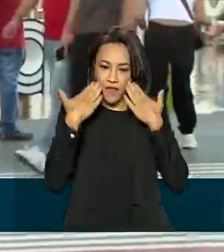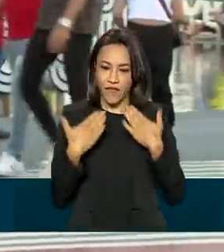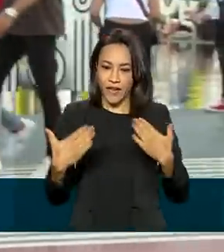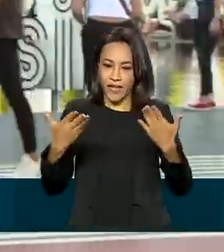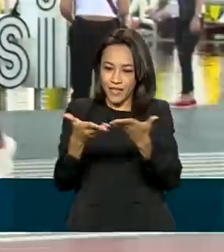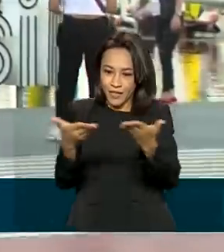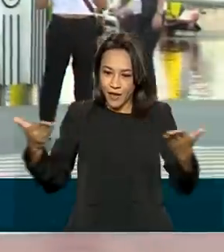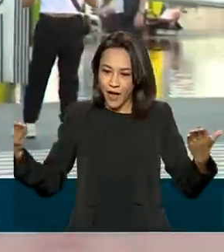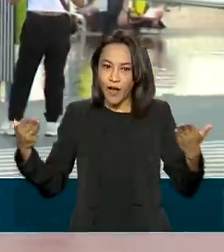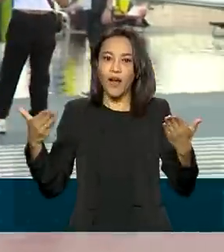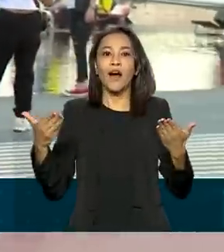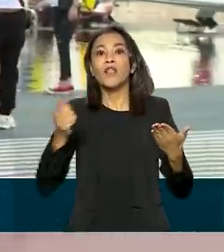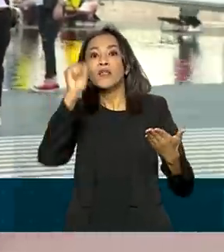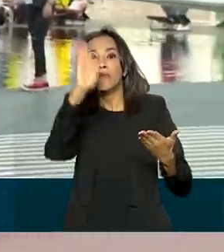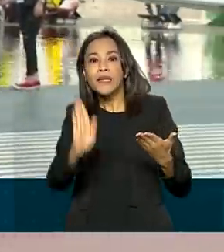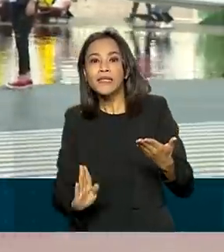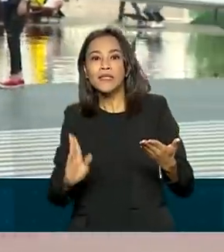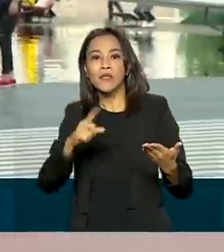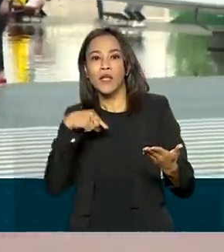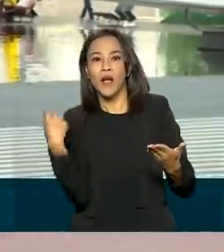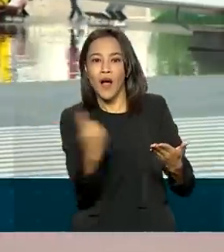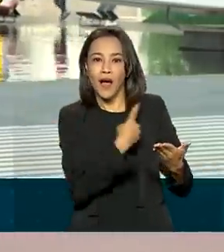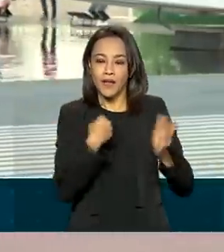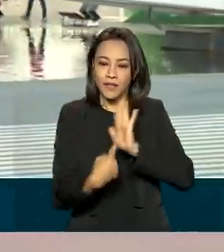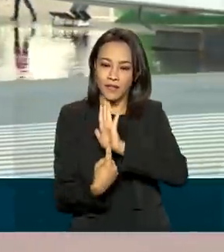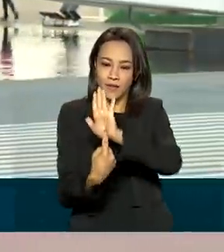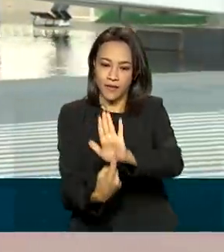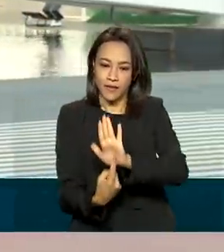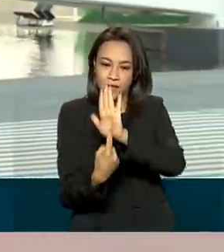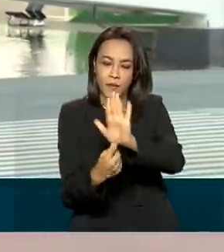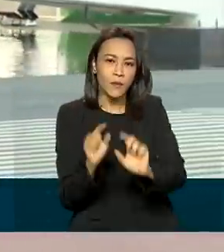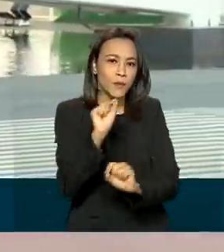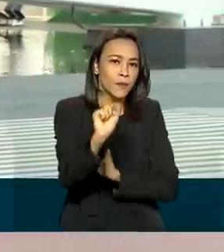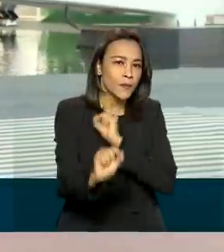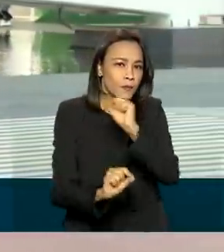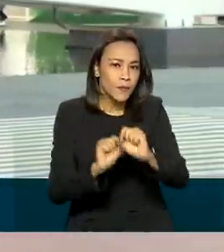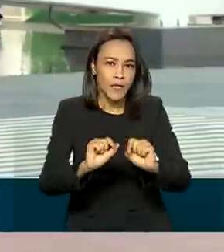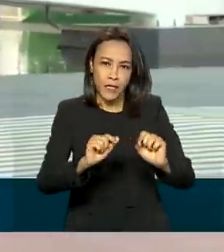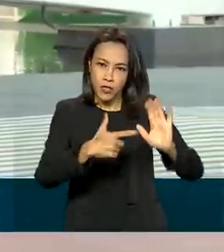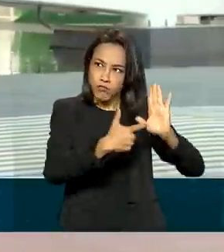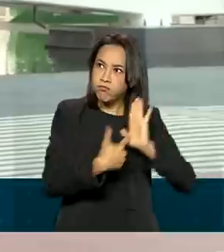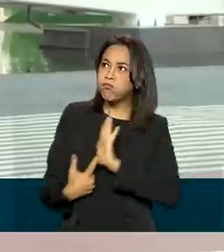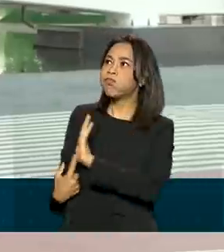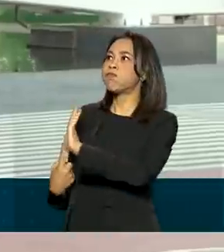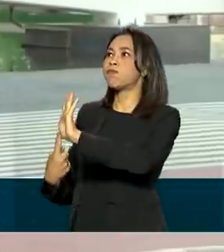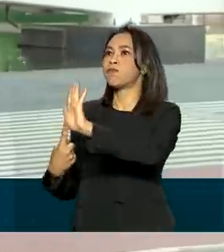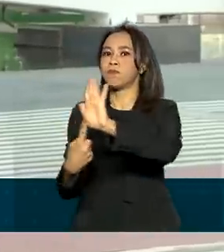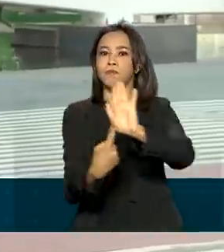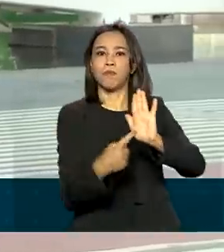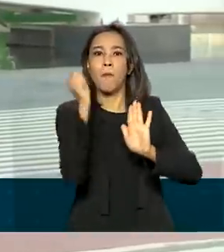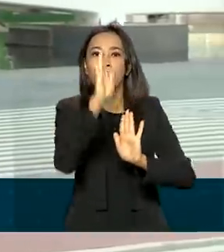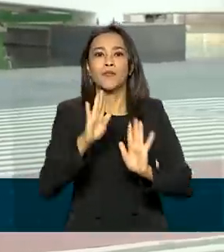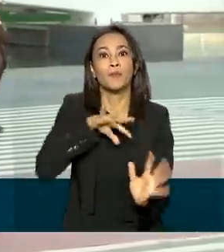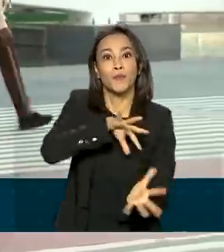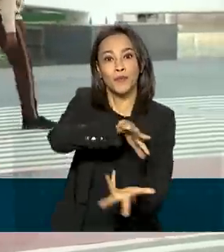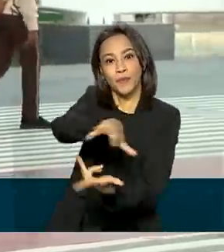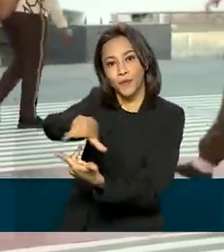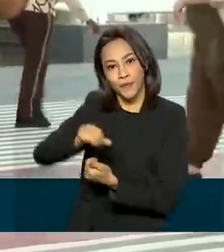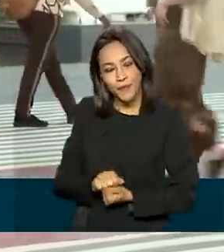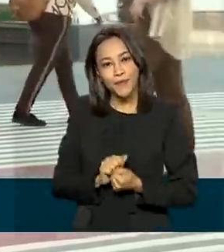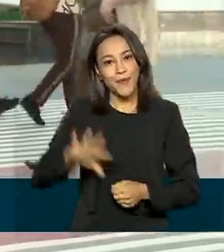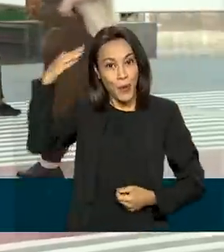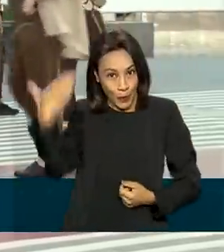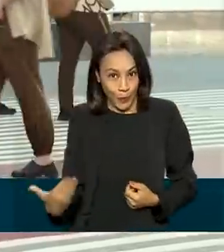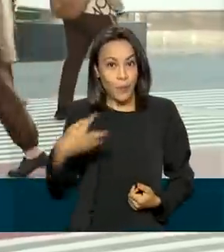pavilhão do Brasil bom de nós estamos agora um Pavilhão que busca promover no Brasil para o mundo inclusive o presidente